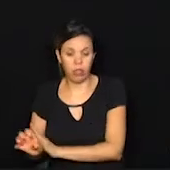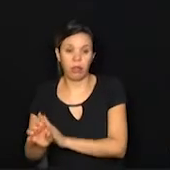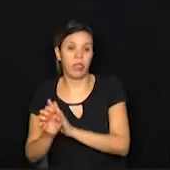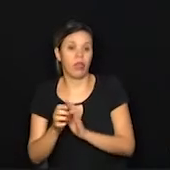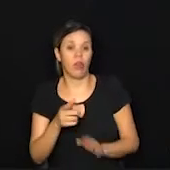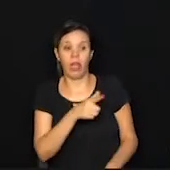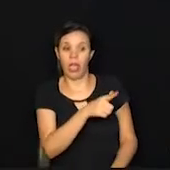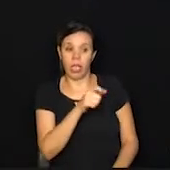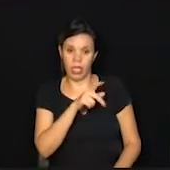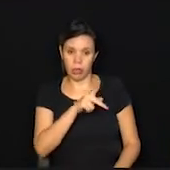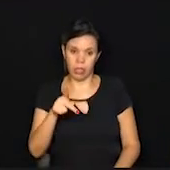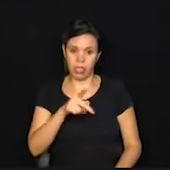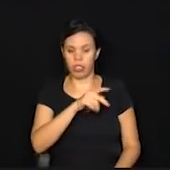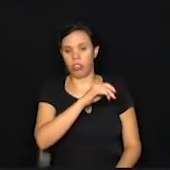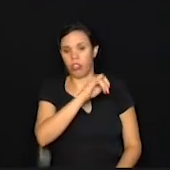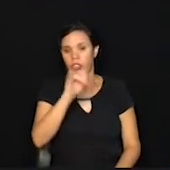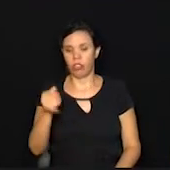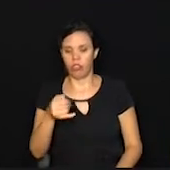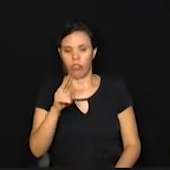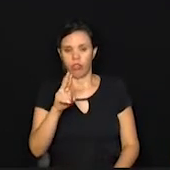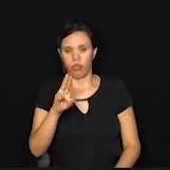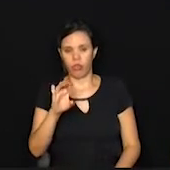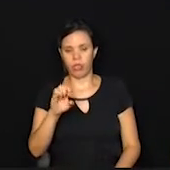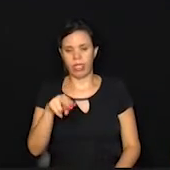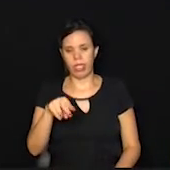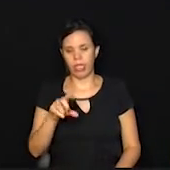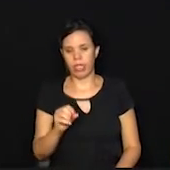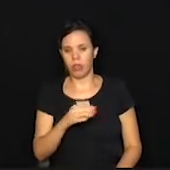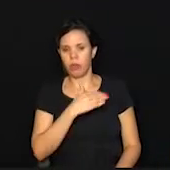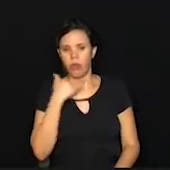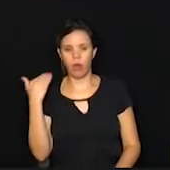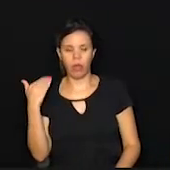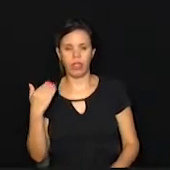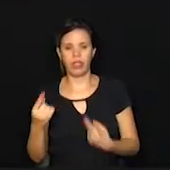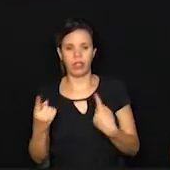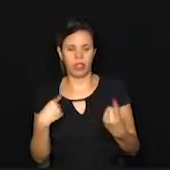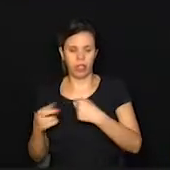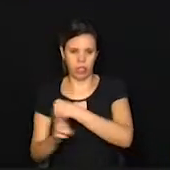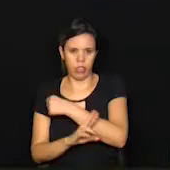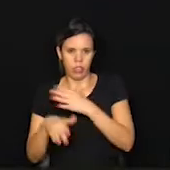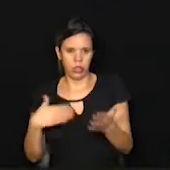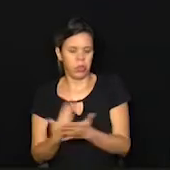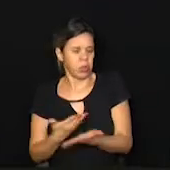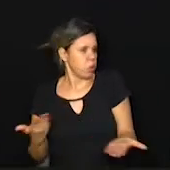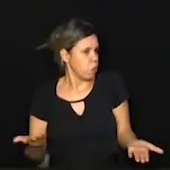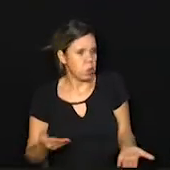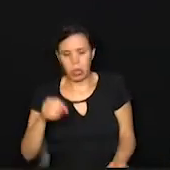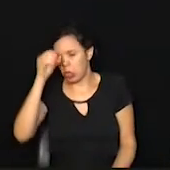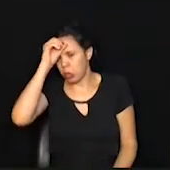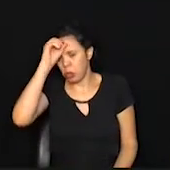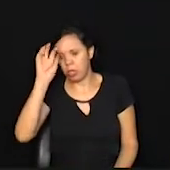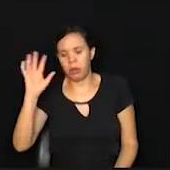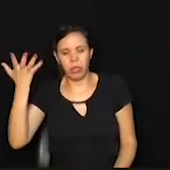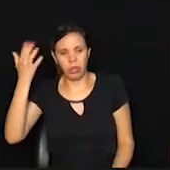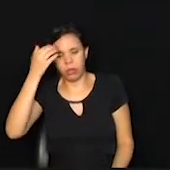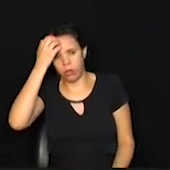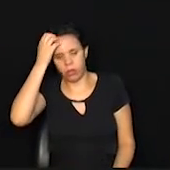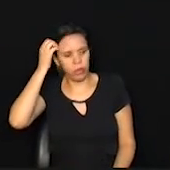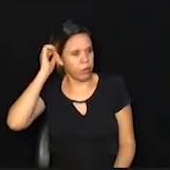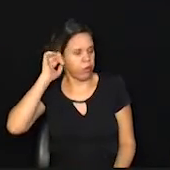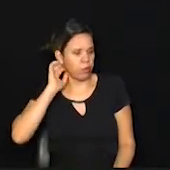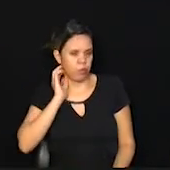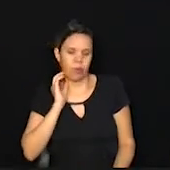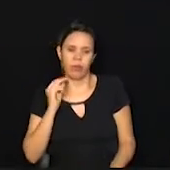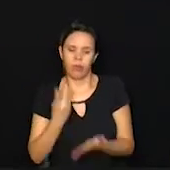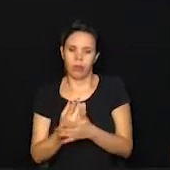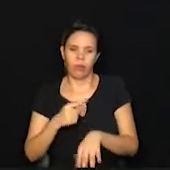Juscelino Kubitschek em 76 morre no acidente na Via Dutra que até hoje não se sabe exatamente o que aconteceu e